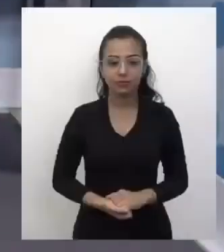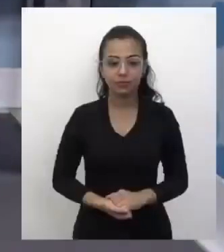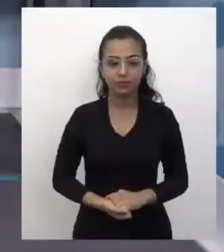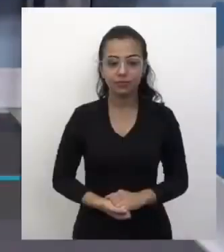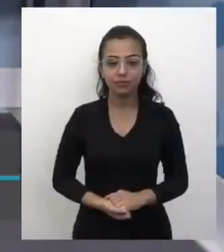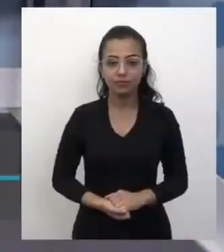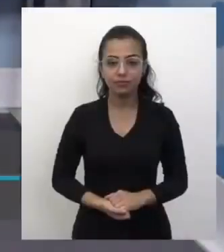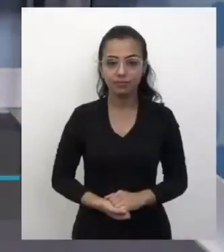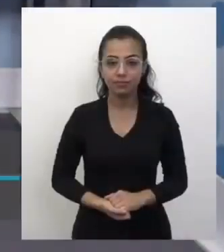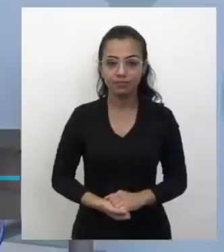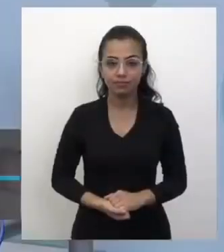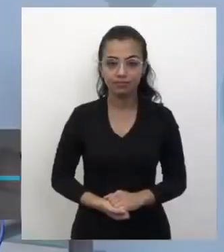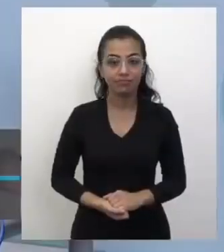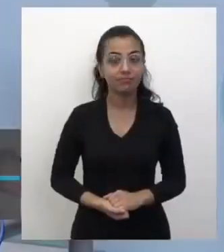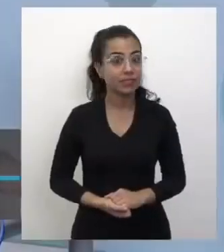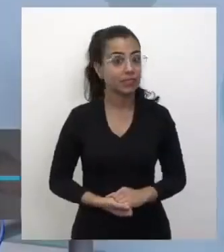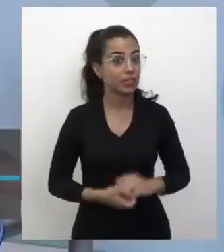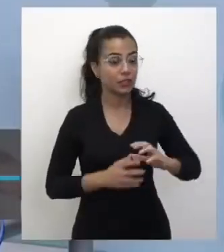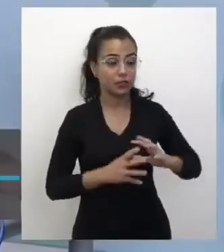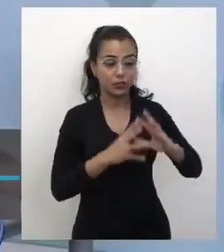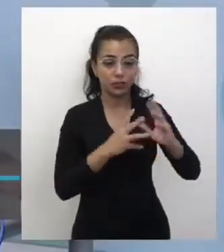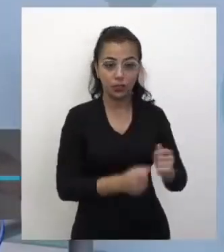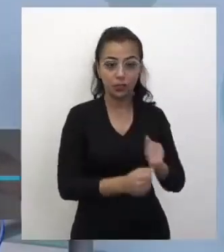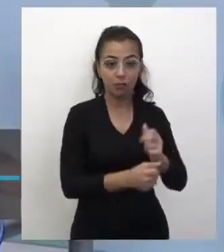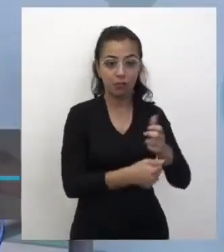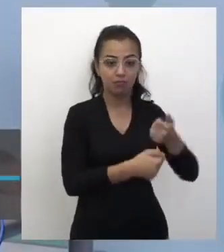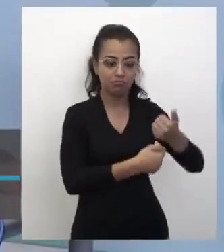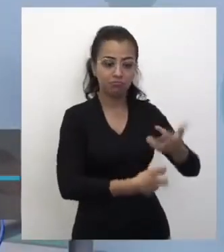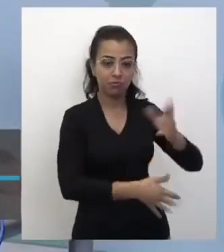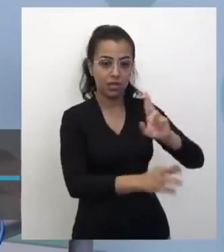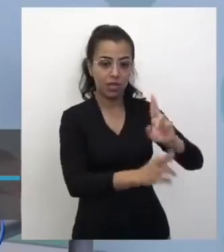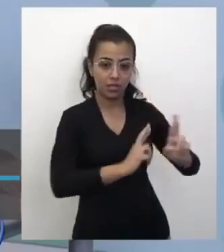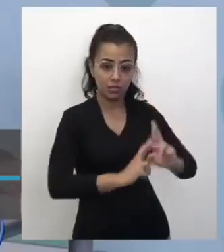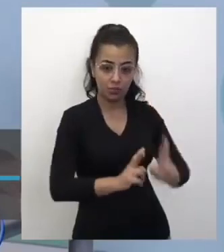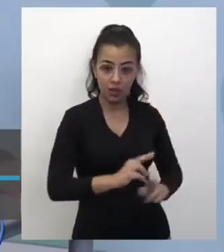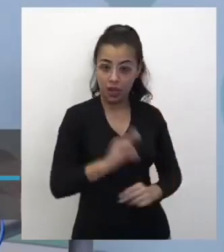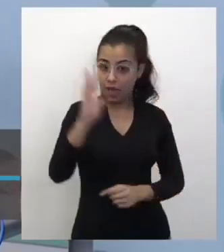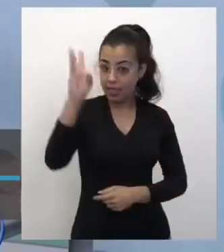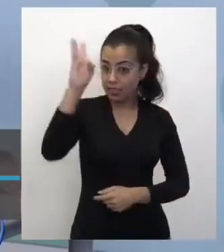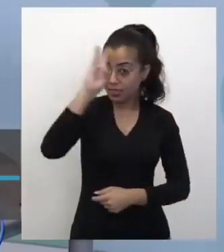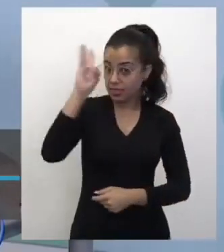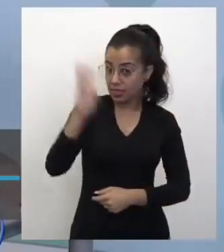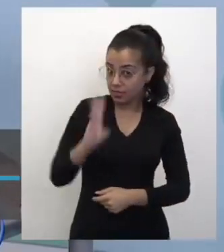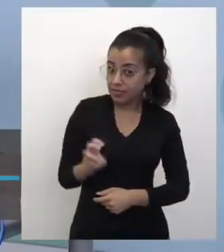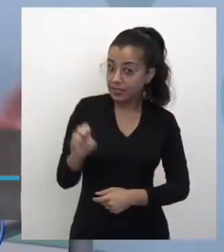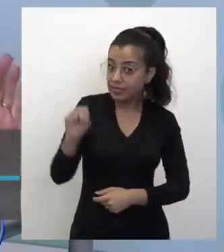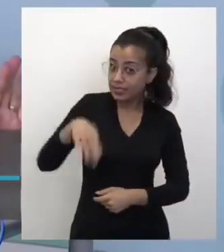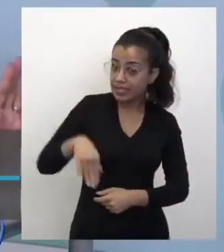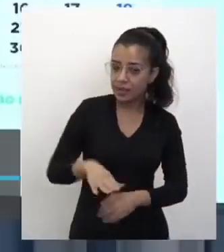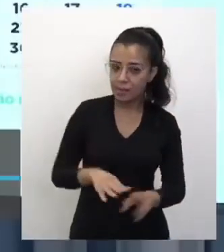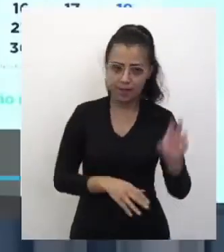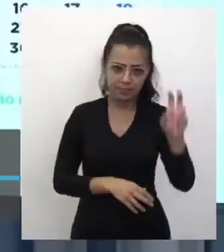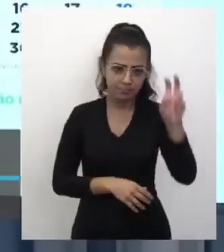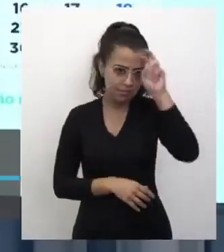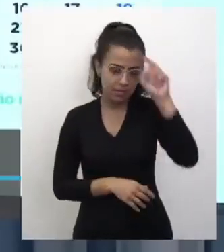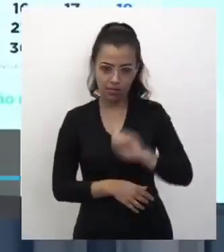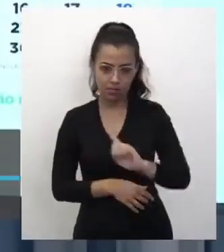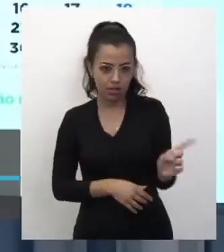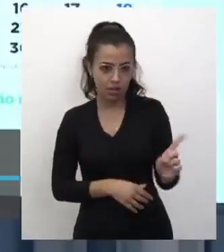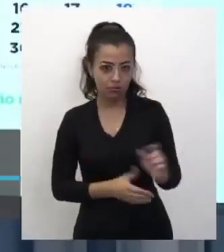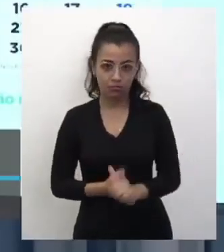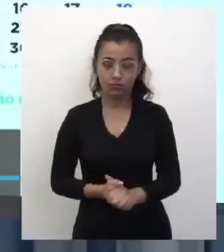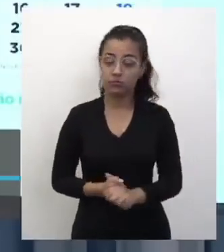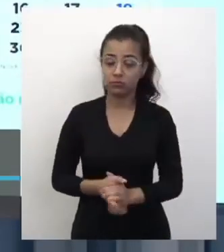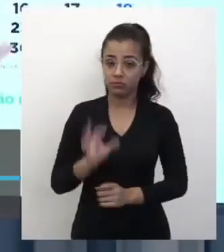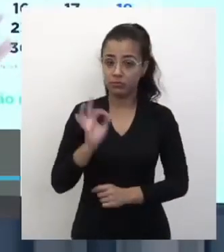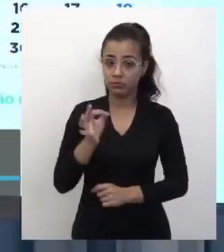Jonas, o pessoal respondendo aqui, professor Elaine transmitindo as respostas dos seus alunos, às terças-feiras sim, tá? E as de quinta não. Forma bem simples. Beleza, é isso mesmo.